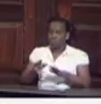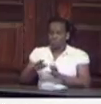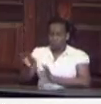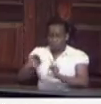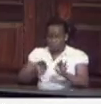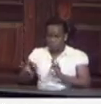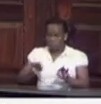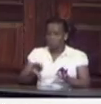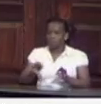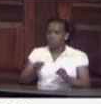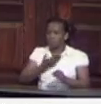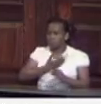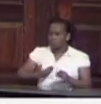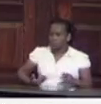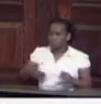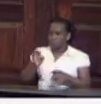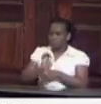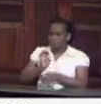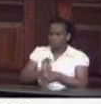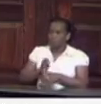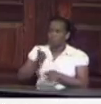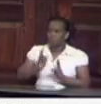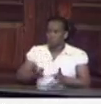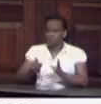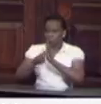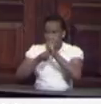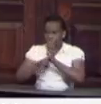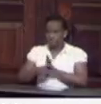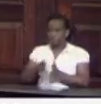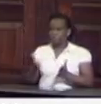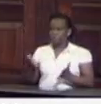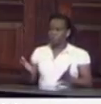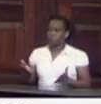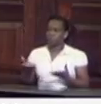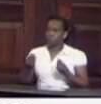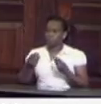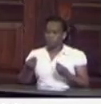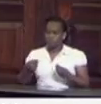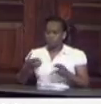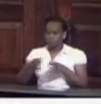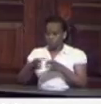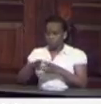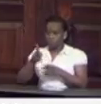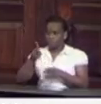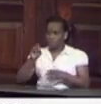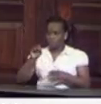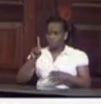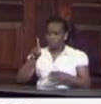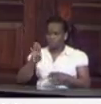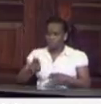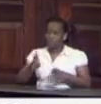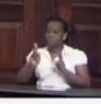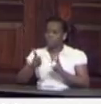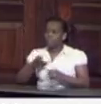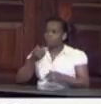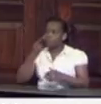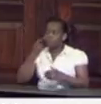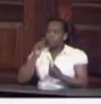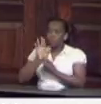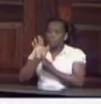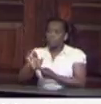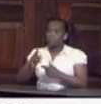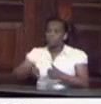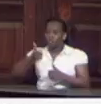projeto que o governo do Estado que nós estamos analisando agora, muitas pela bancada do PSDB, foi sempre apontando as